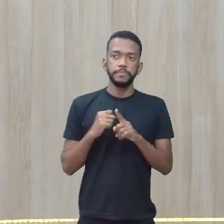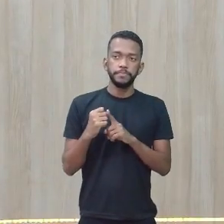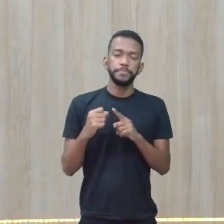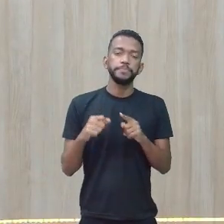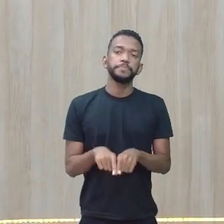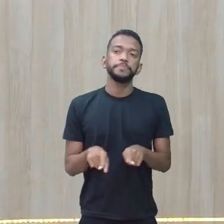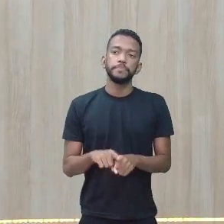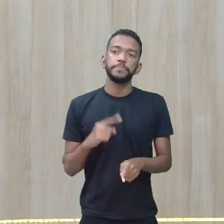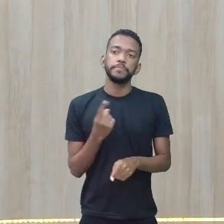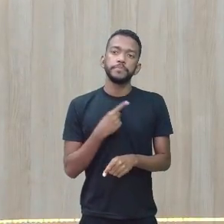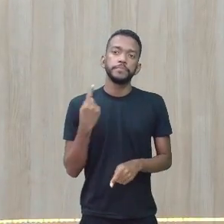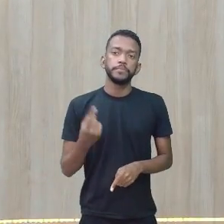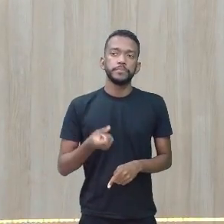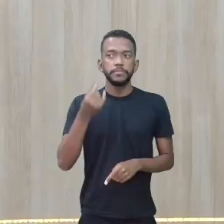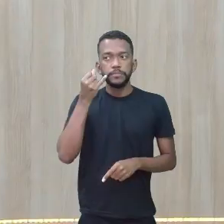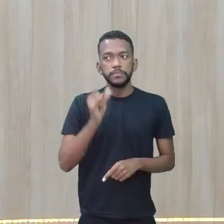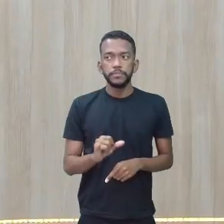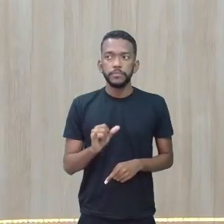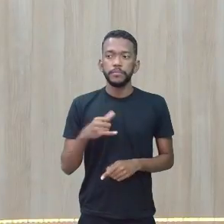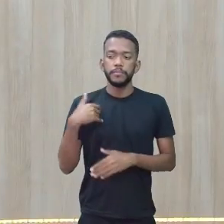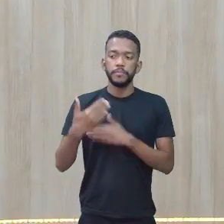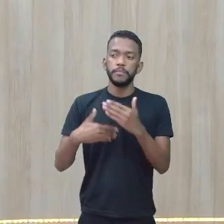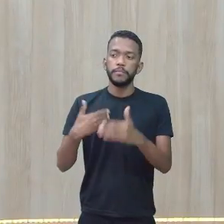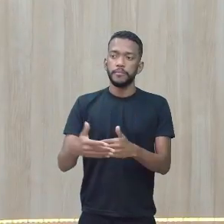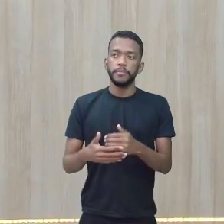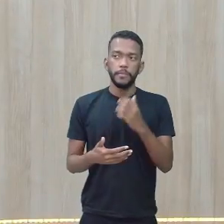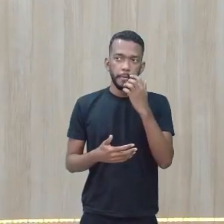que nós não reproduzamos com muita